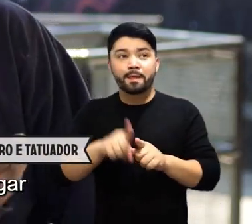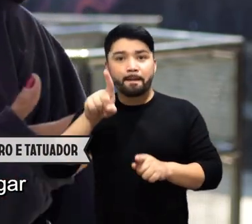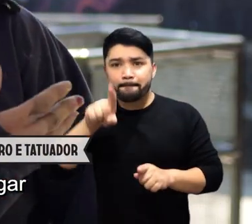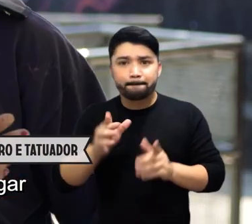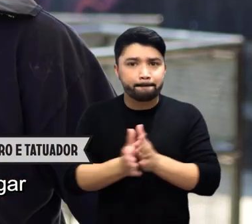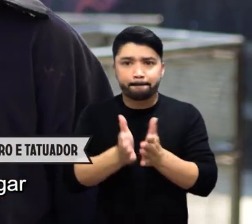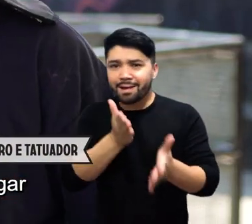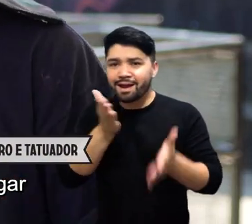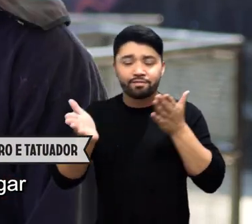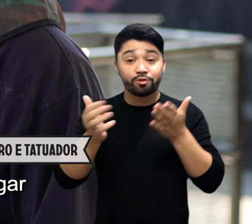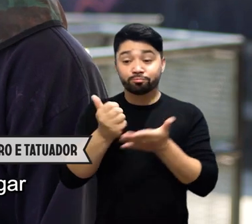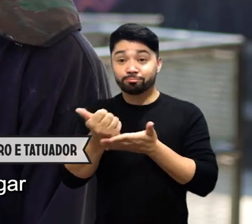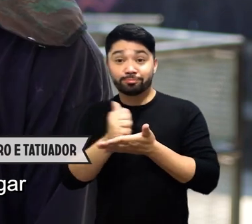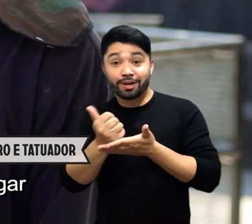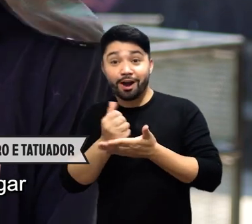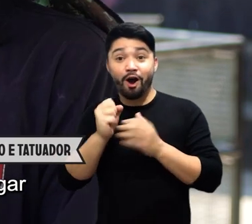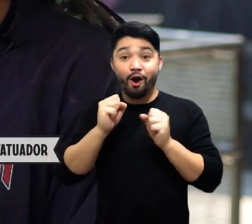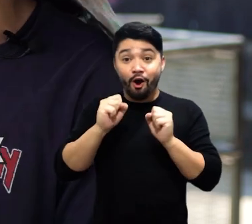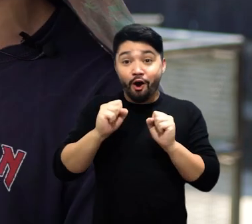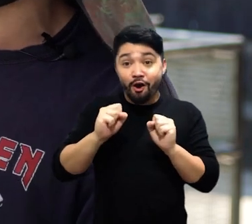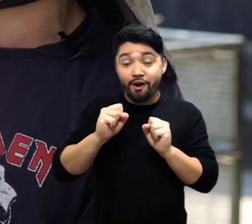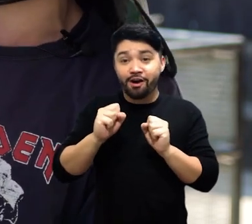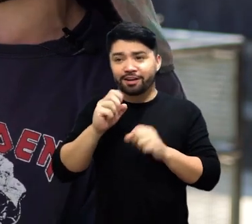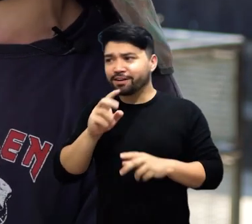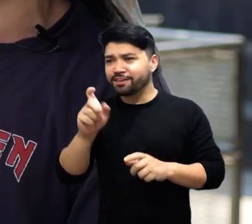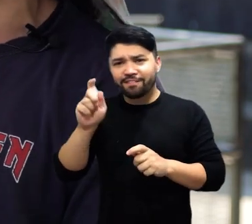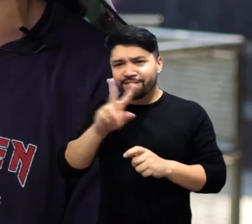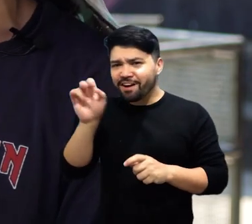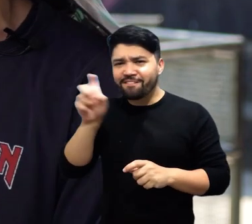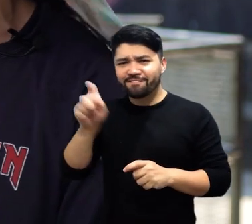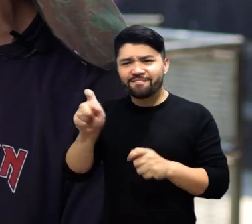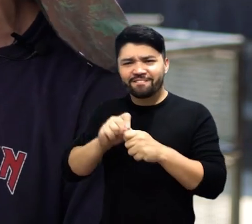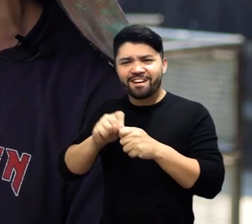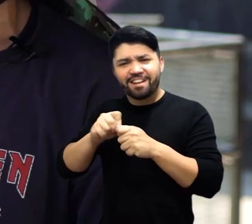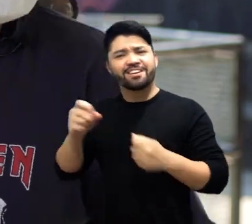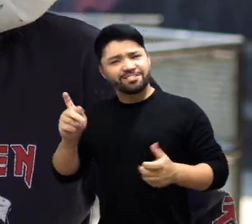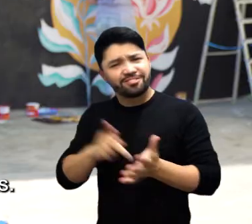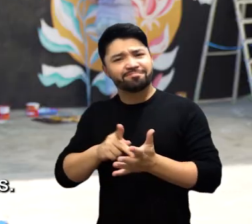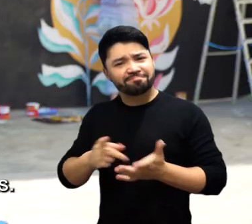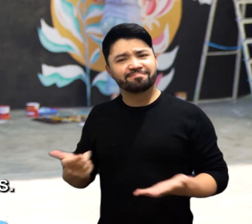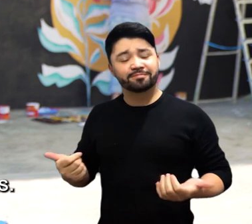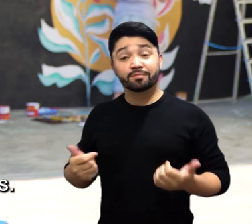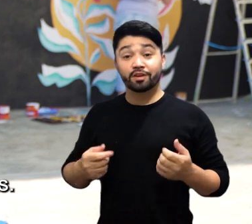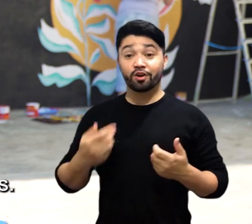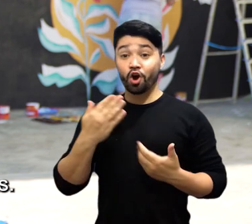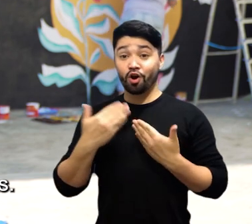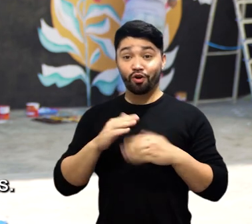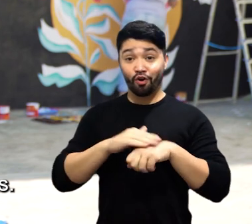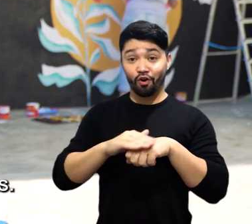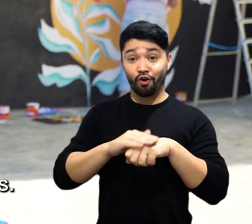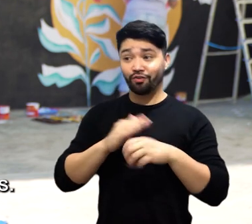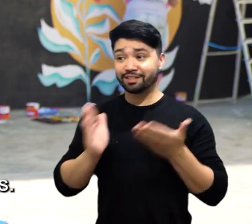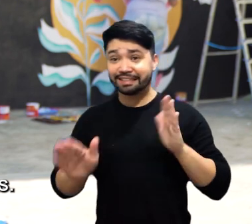surreal o controle de poder pegar e aí sair fazendo, sabe? Isso é o... Nossa, surreal. A gente vai conversando e eu